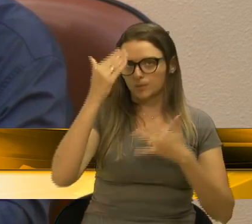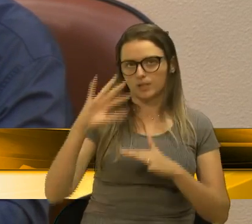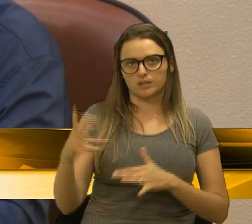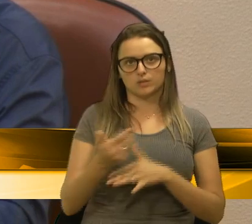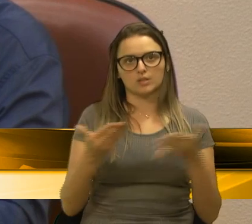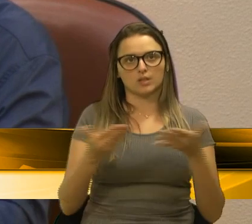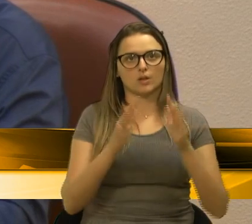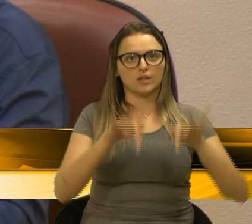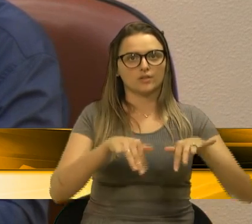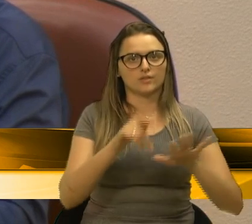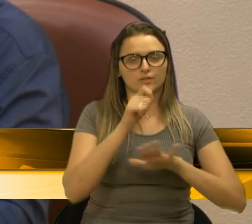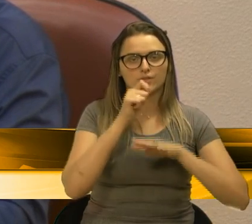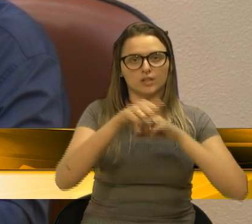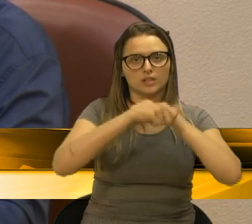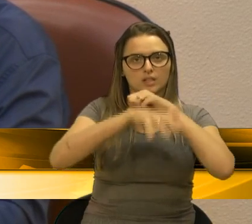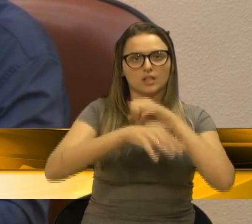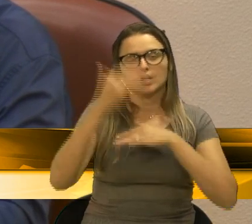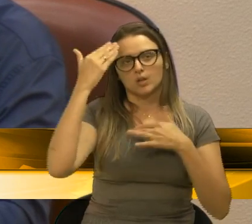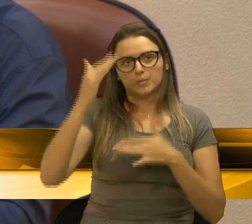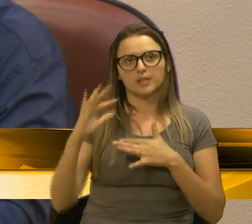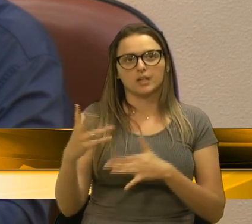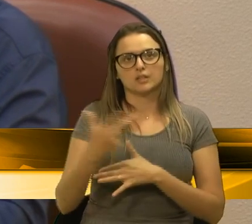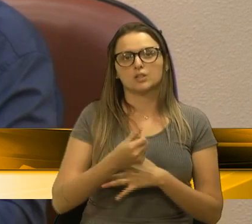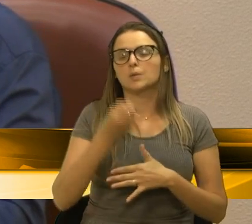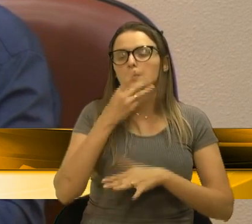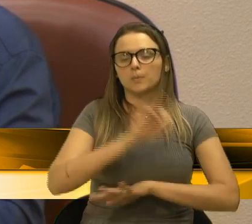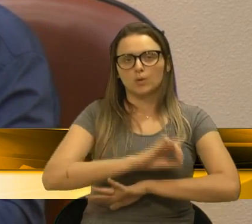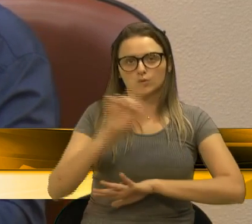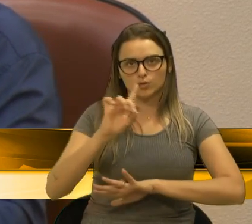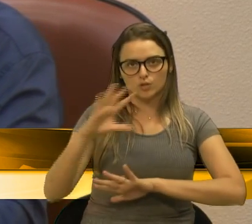todos. Está encerrada a coletiva. Muito obrigado a todos e um